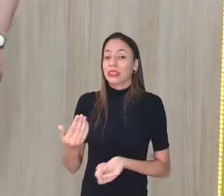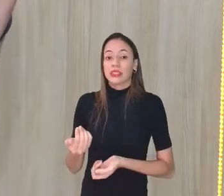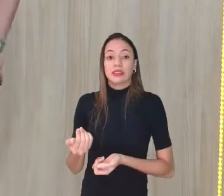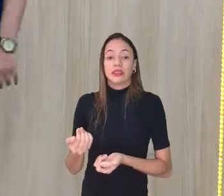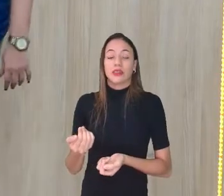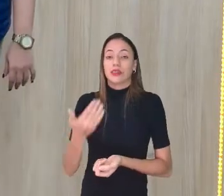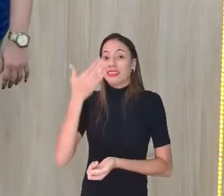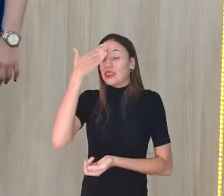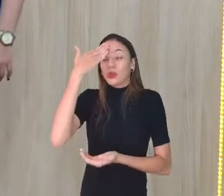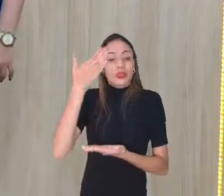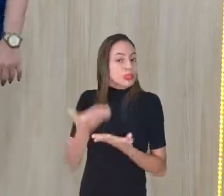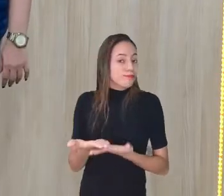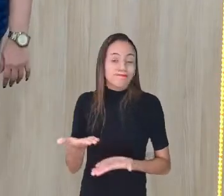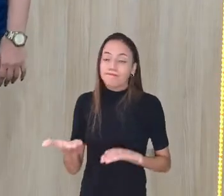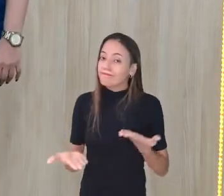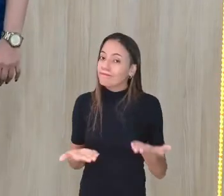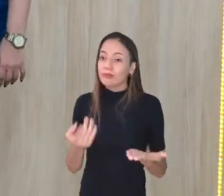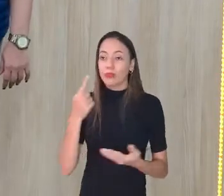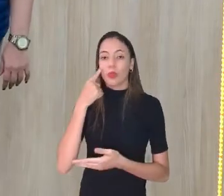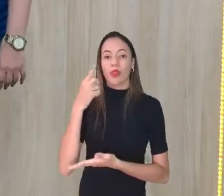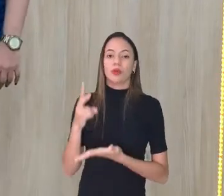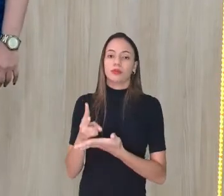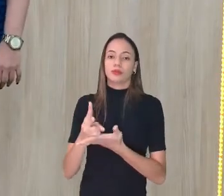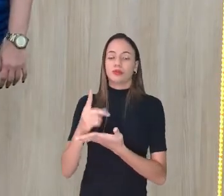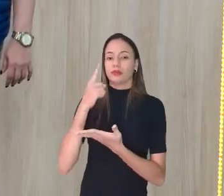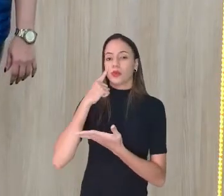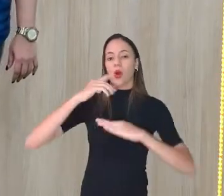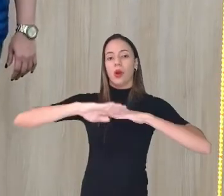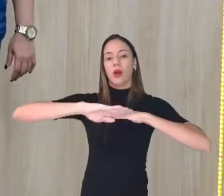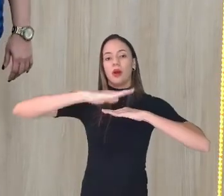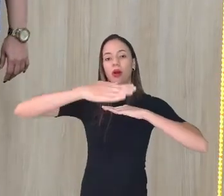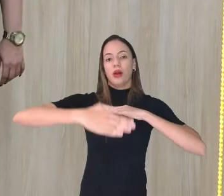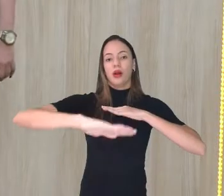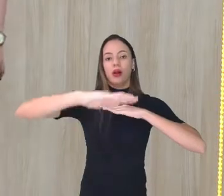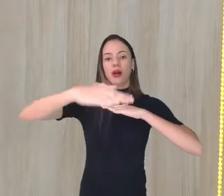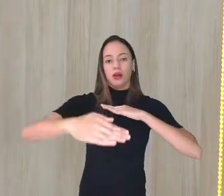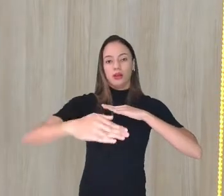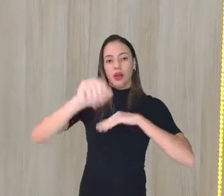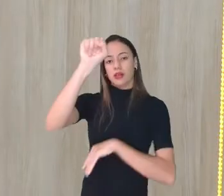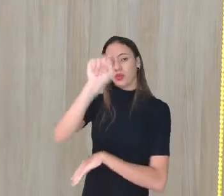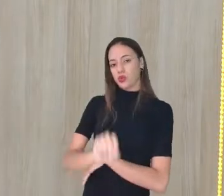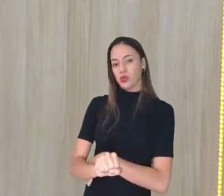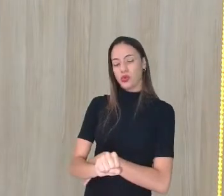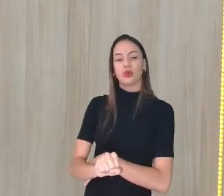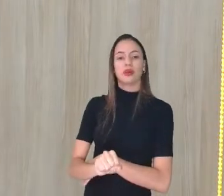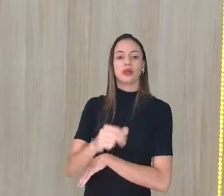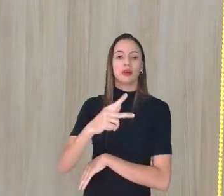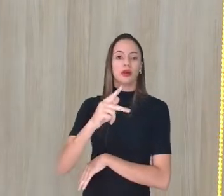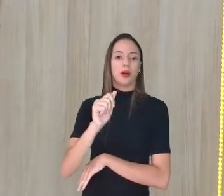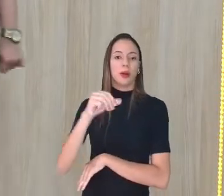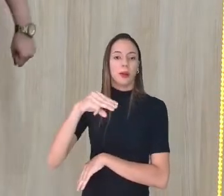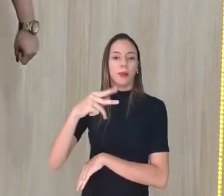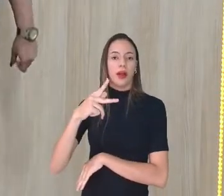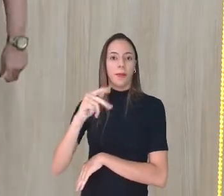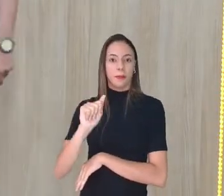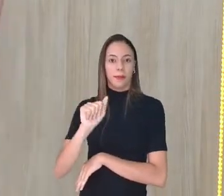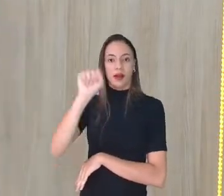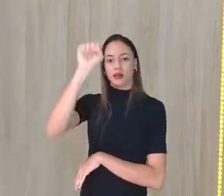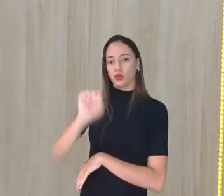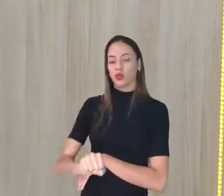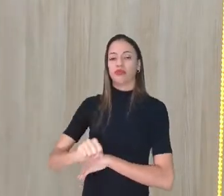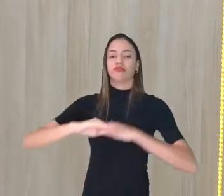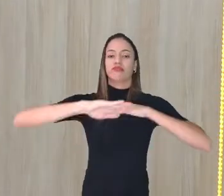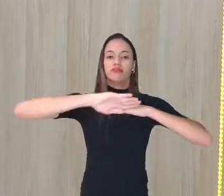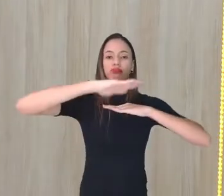né? Seguindo aqui, Pampa, lá no sul do país, dos Pampas sulinos. Então, nos